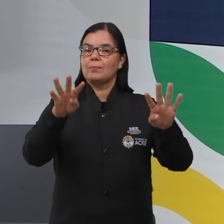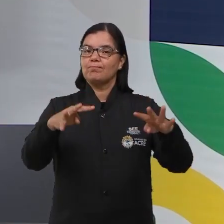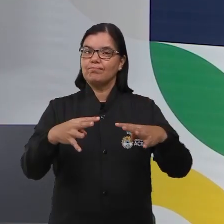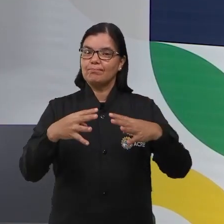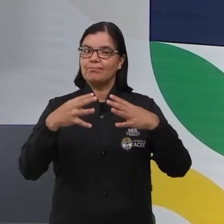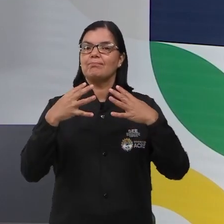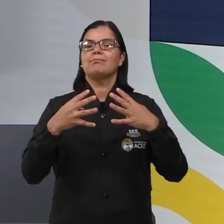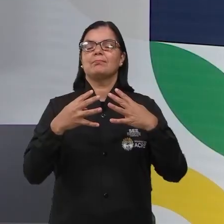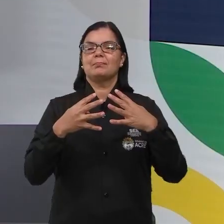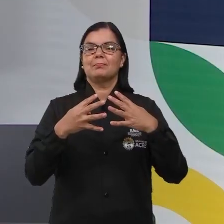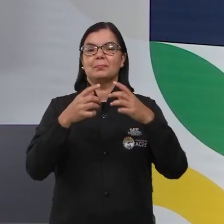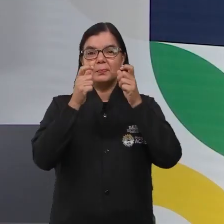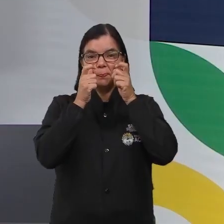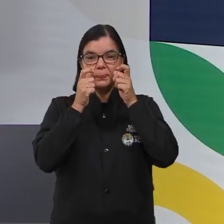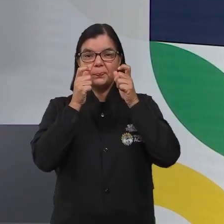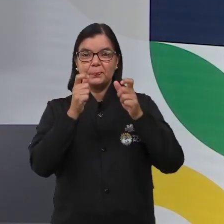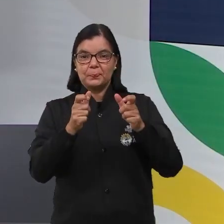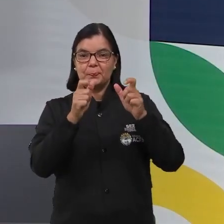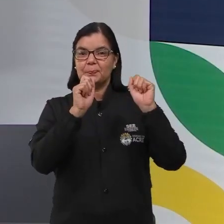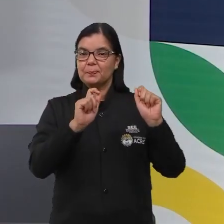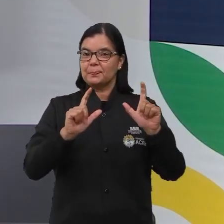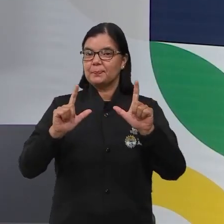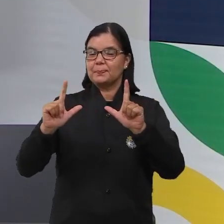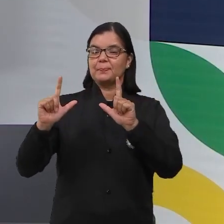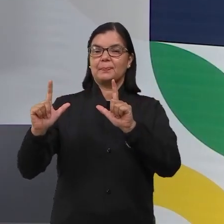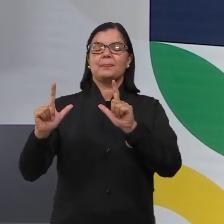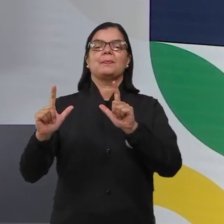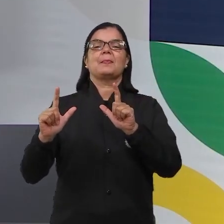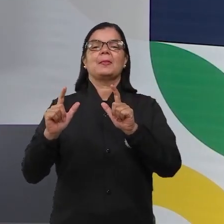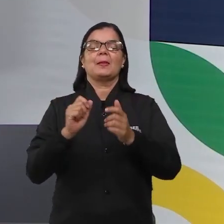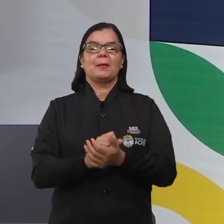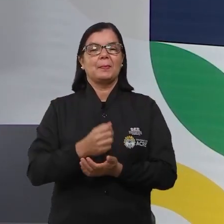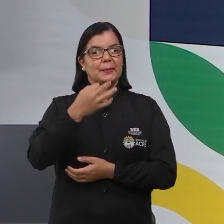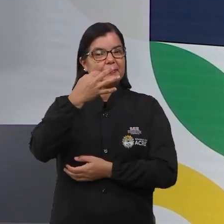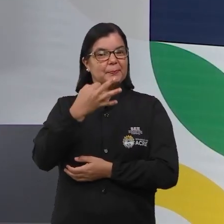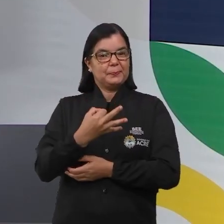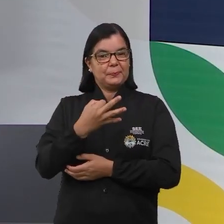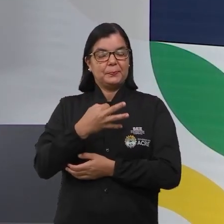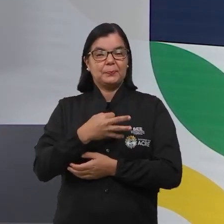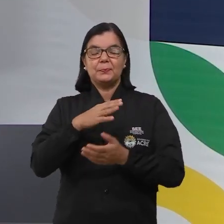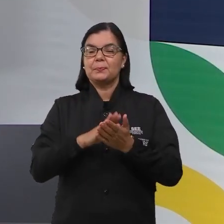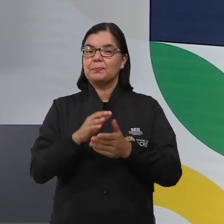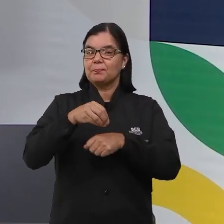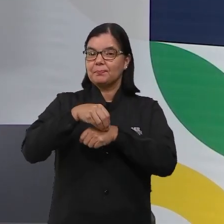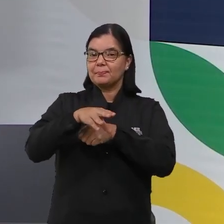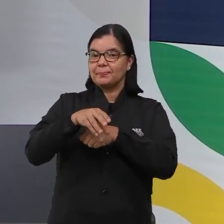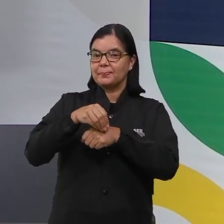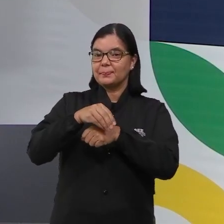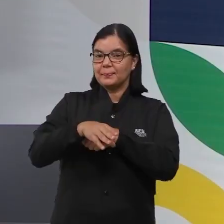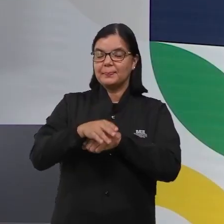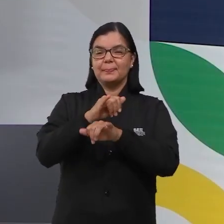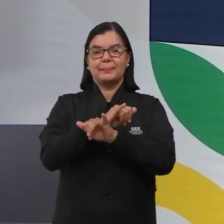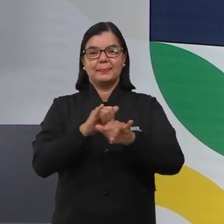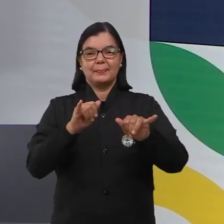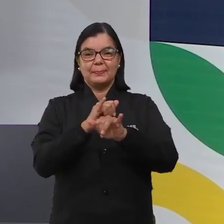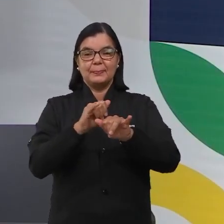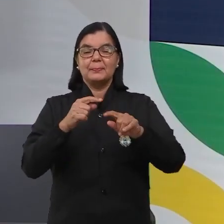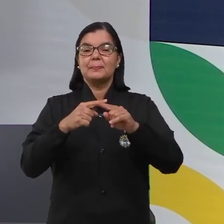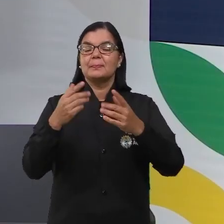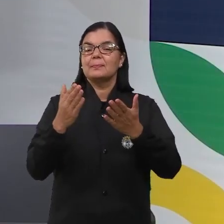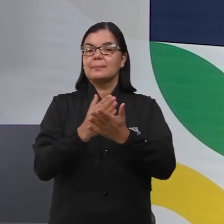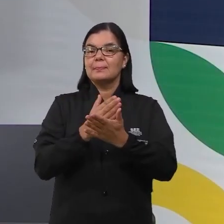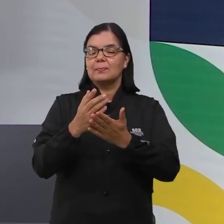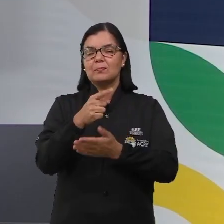você para prestar atenção na nossa tela e acompanhar bem direitinho tudo que a gente vai trazer de informação aqui, porque algumas